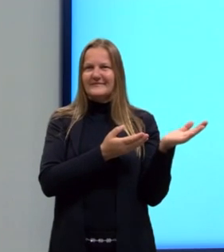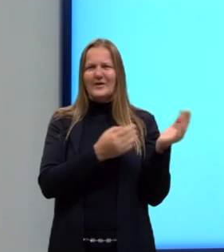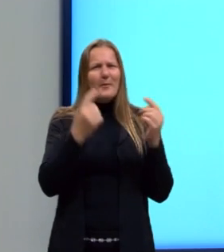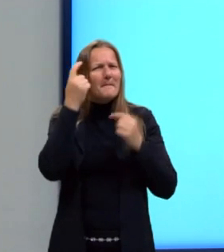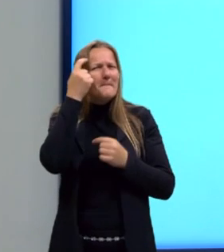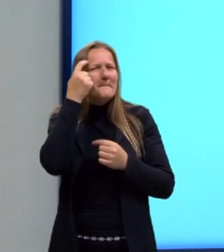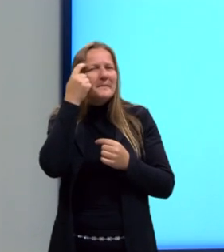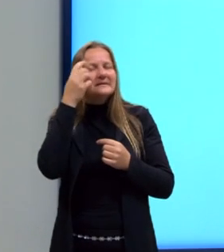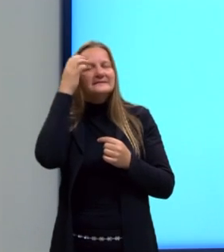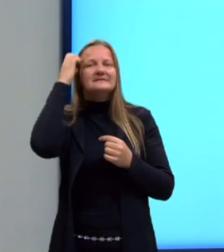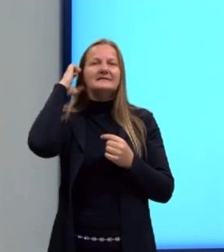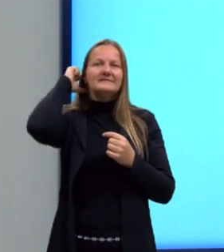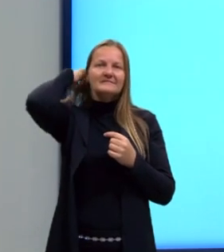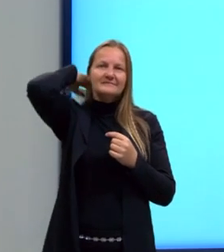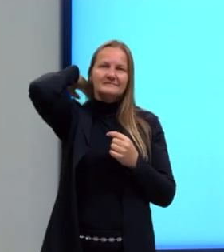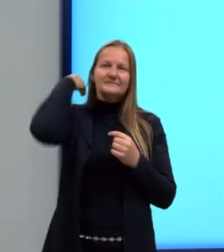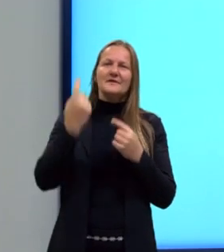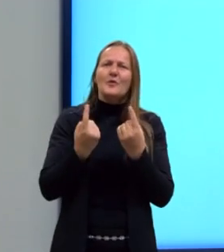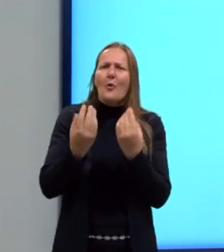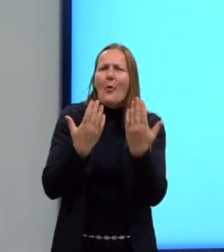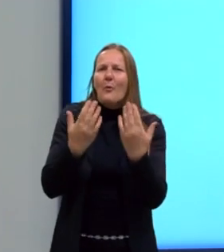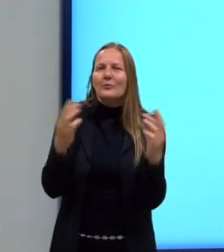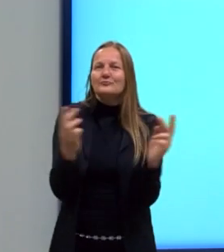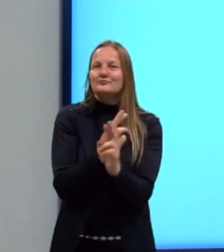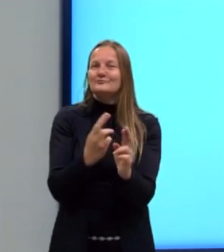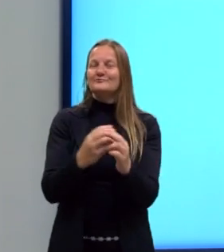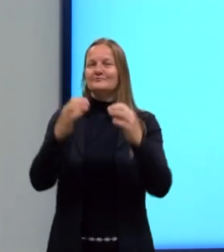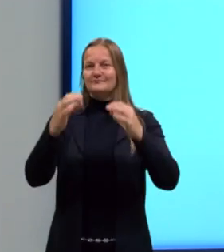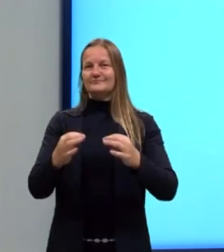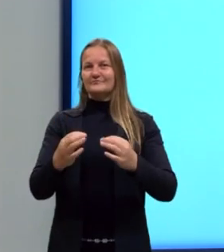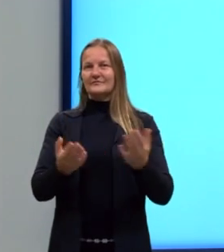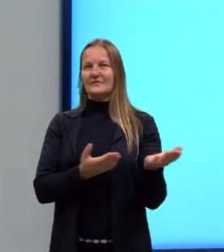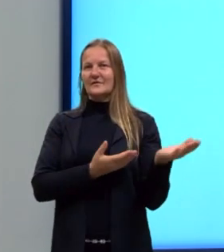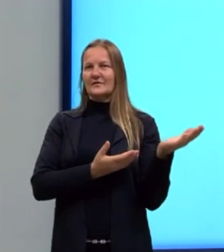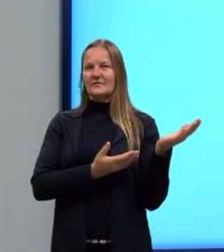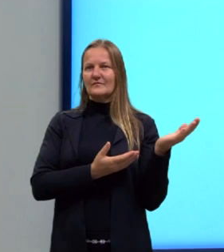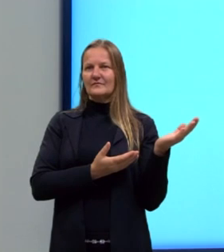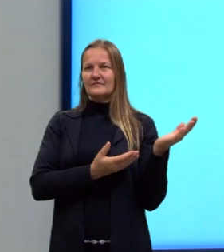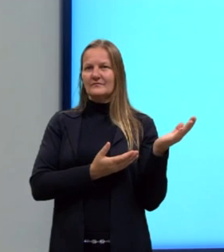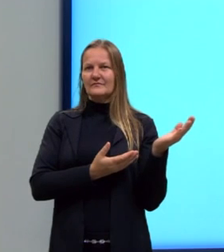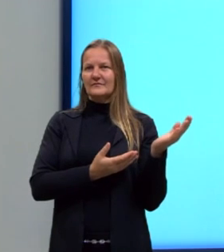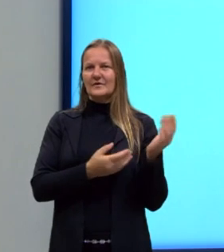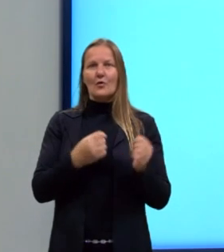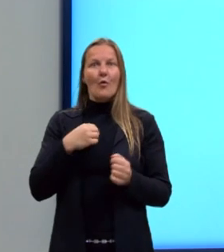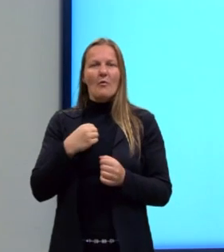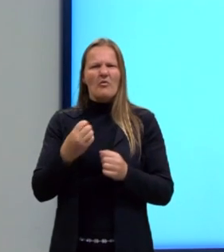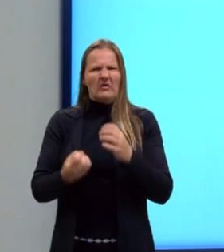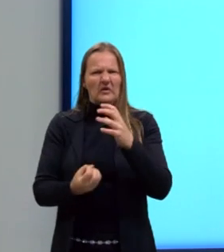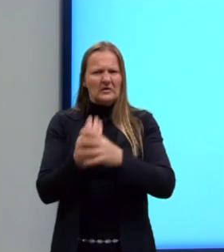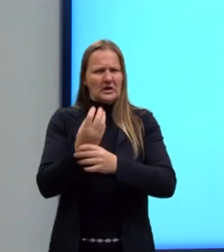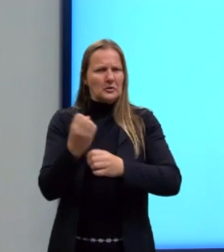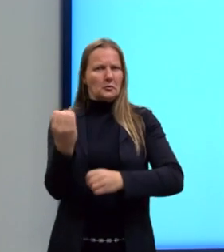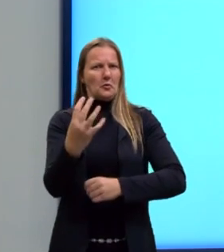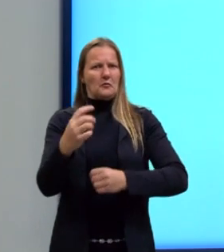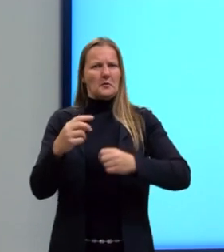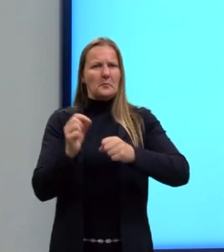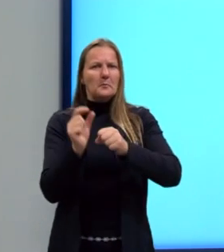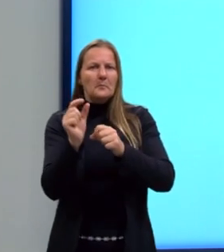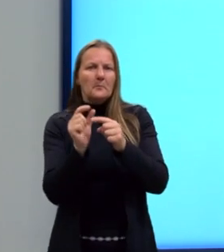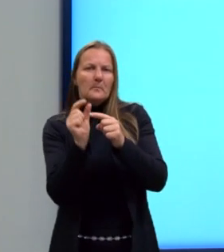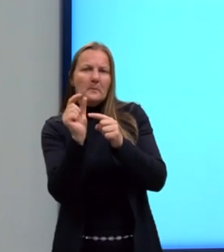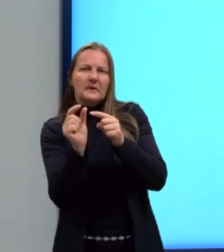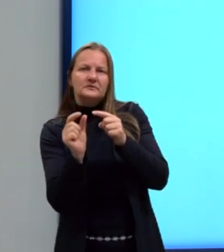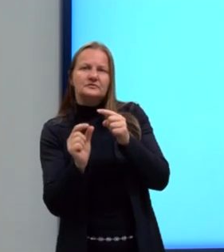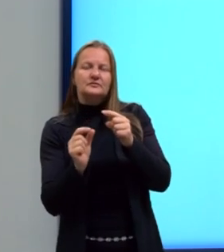a gente pensar eu deixei ela talvez com opção correta né mas a gente não consegue criar novas partículas a gente só consegue